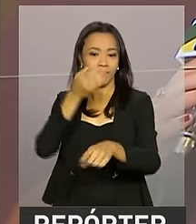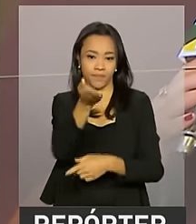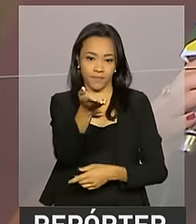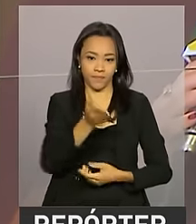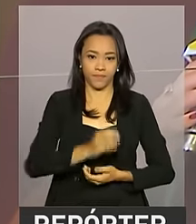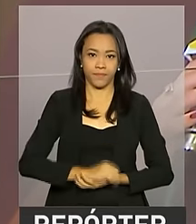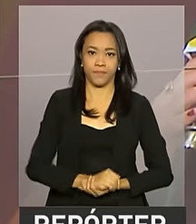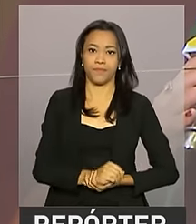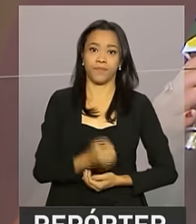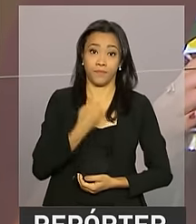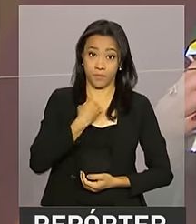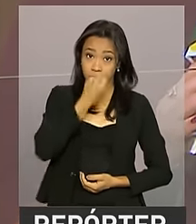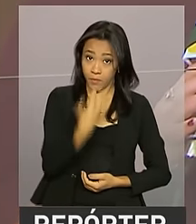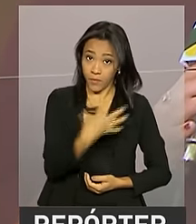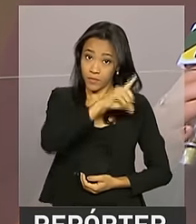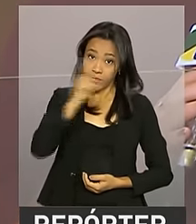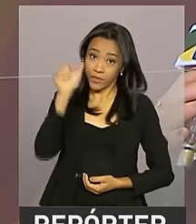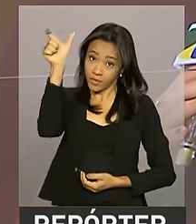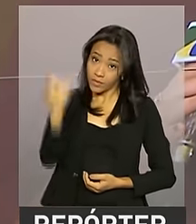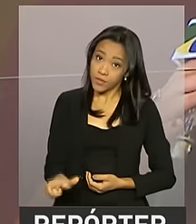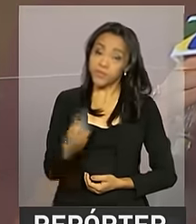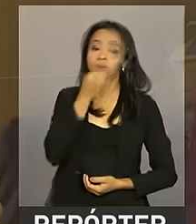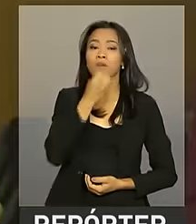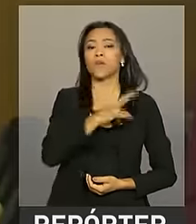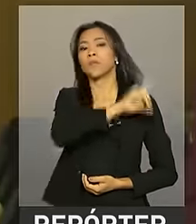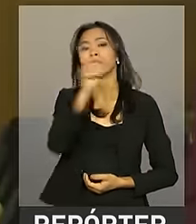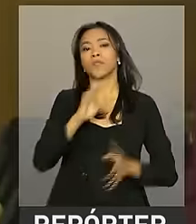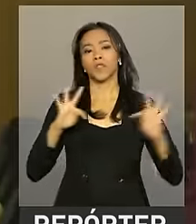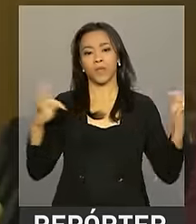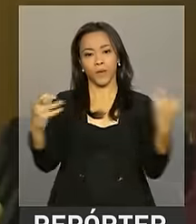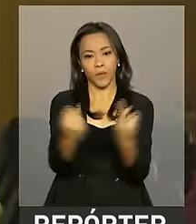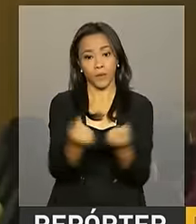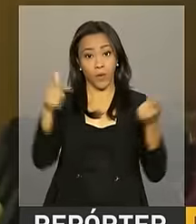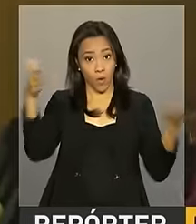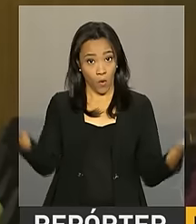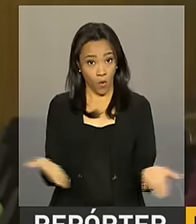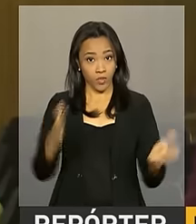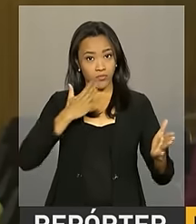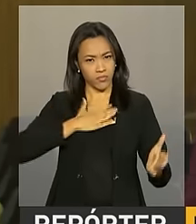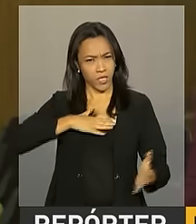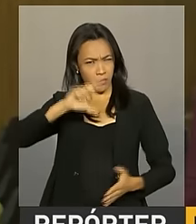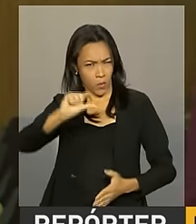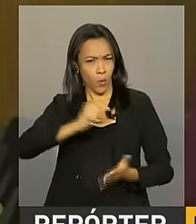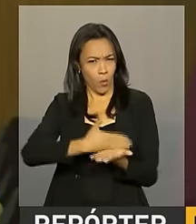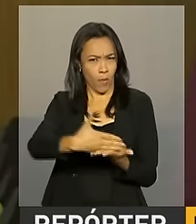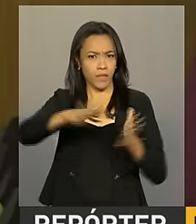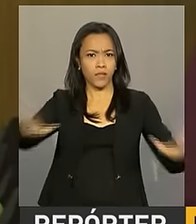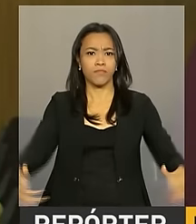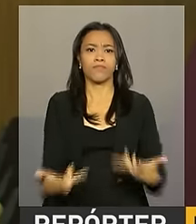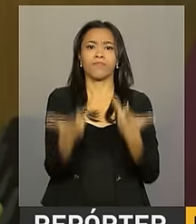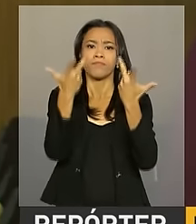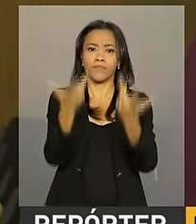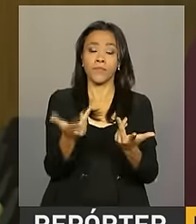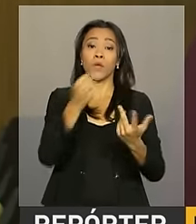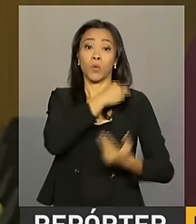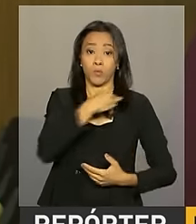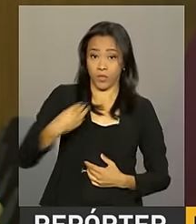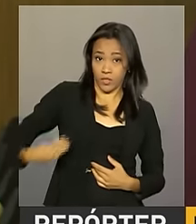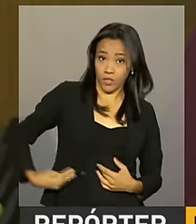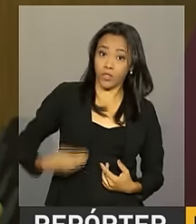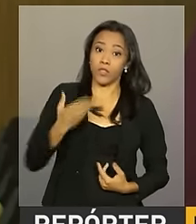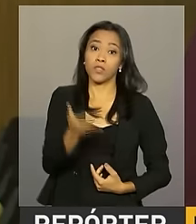dia olá Leandro bom dia bom dia a todos na cerimônia de logo mais o ministro da integração nacional Élder